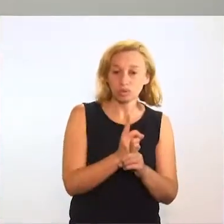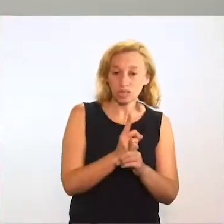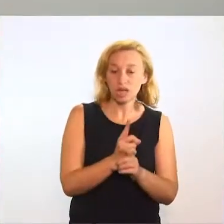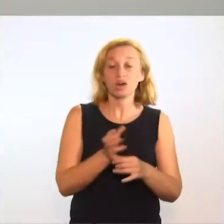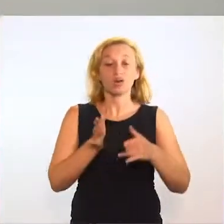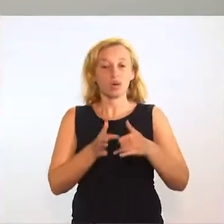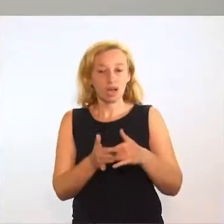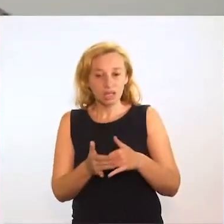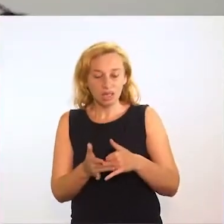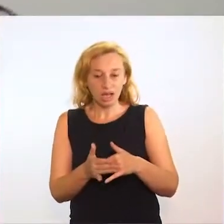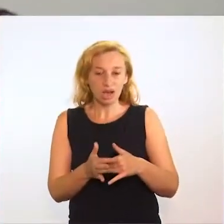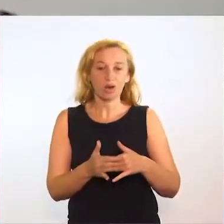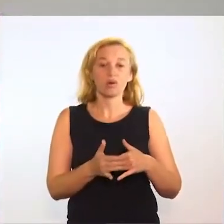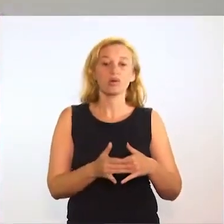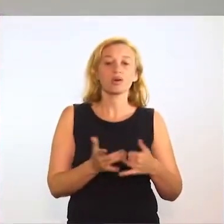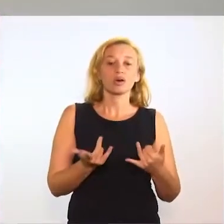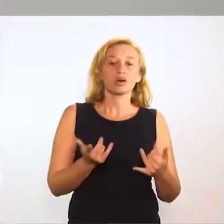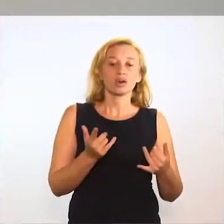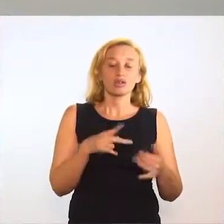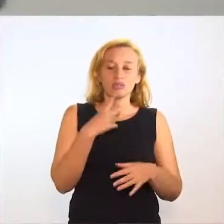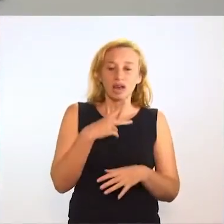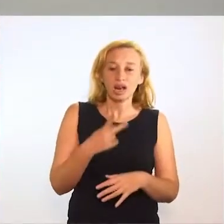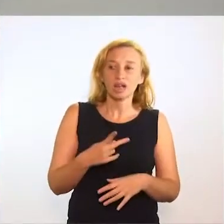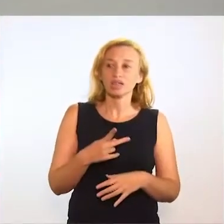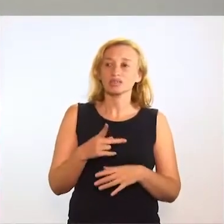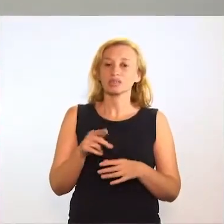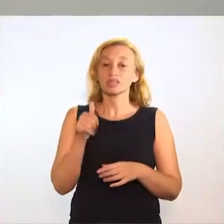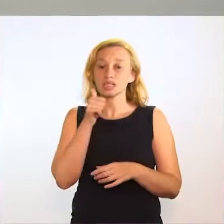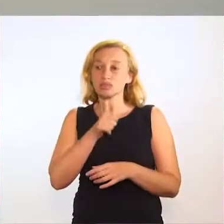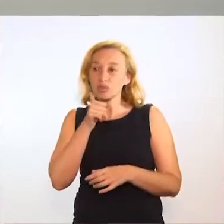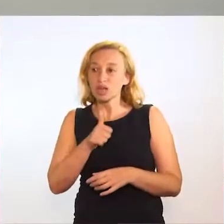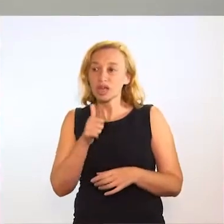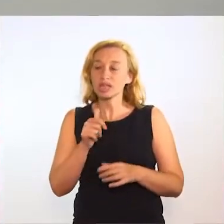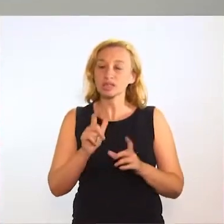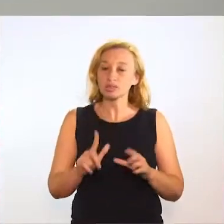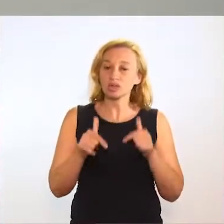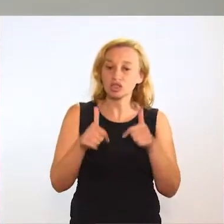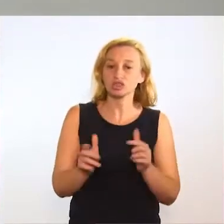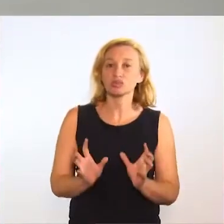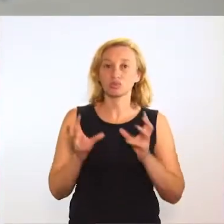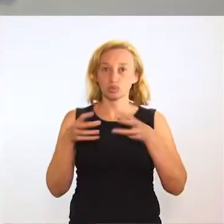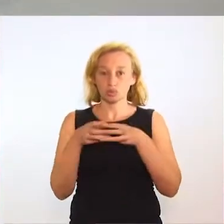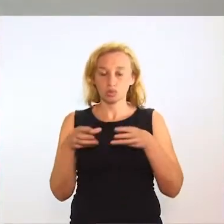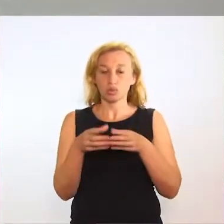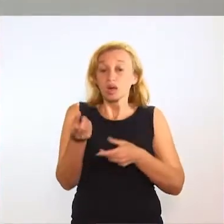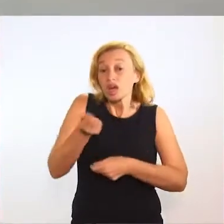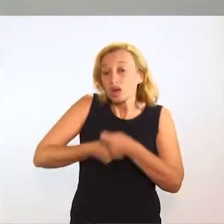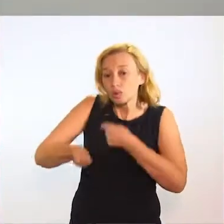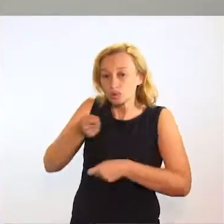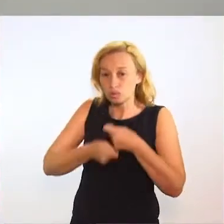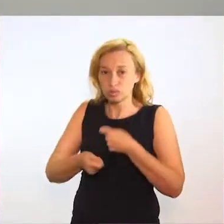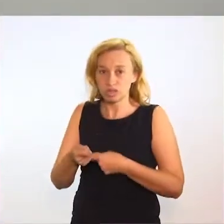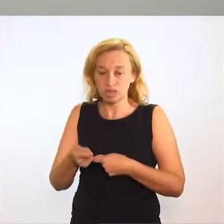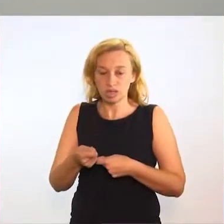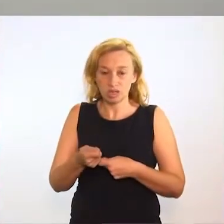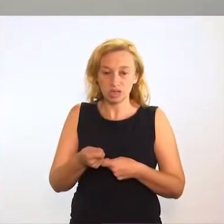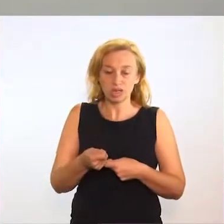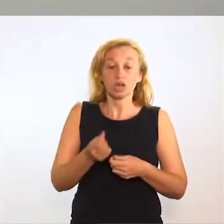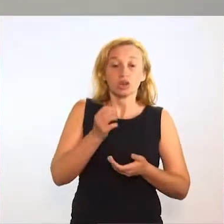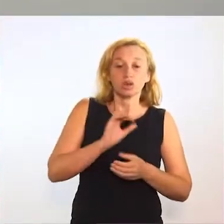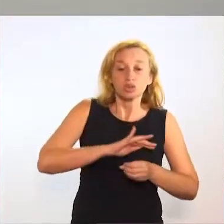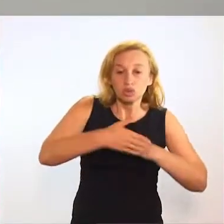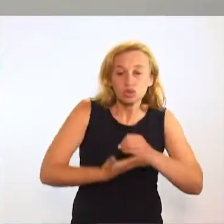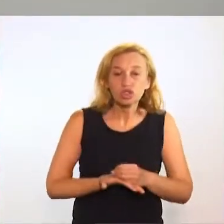comece a estruturar um canal para Badu de podcast, falando das questões que essas mulheres que emergem nesse grupo. A gente fala sobre tanta coisa, sobre economia